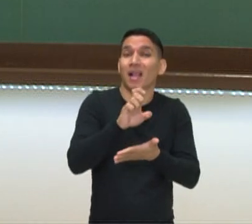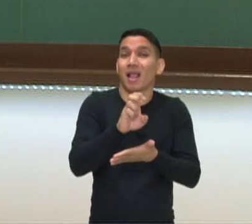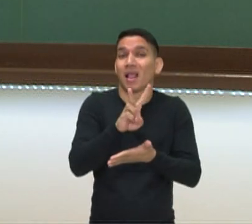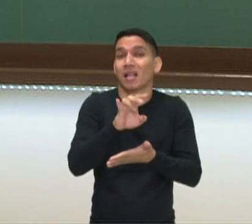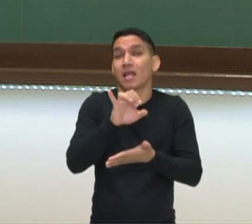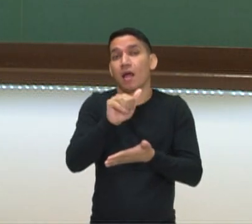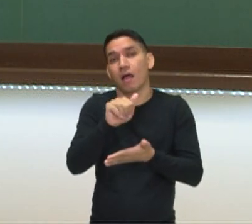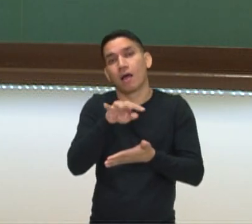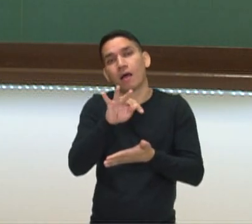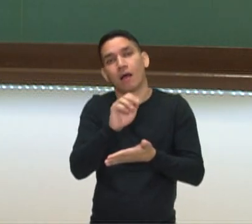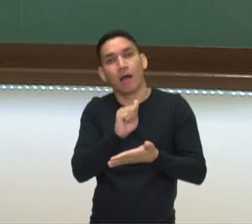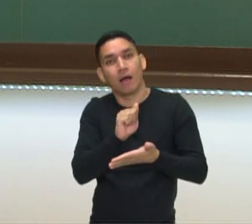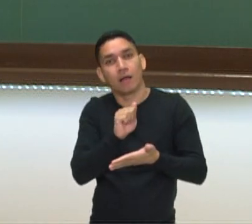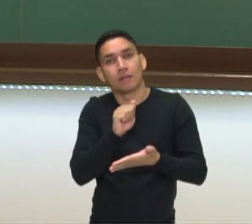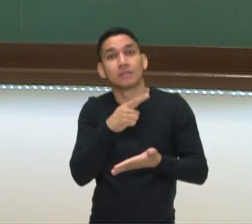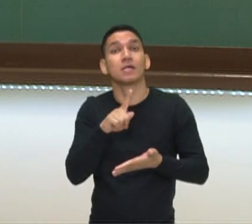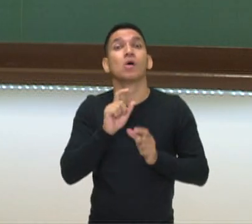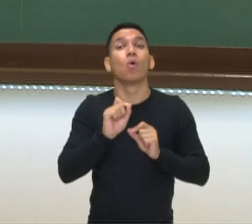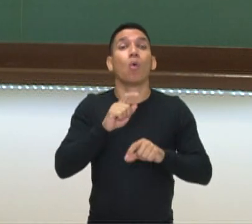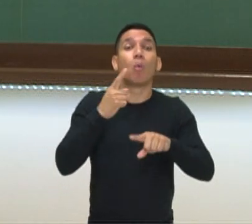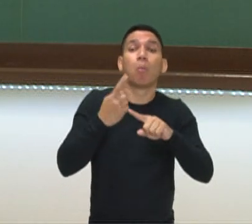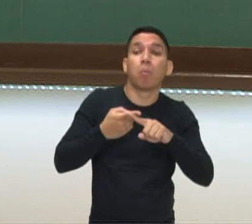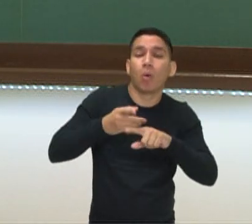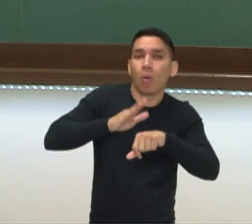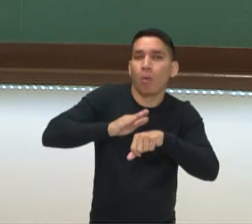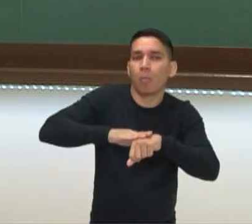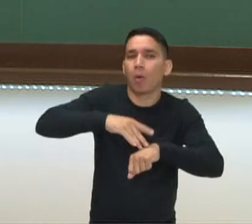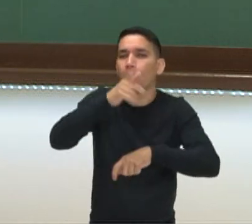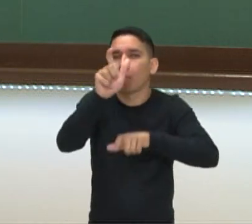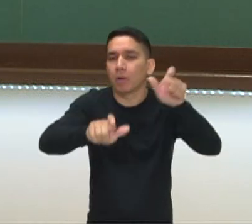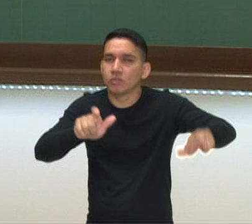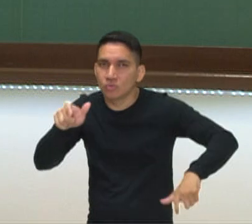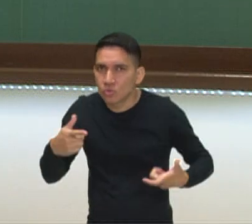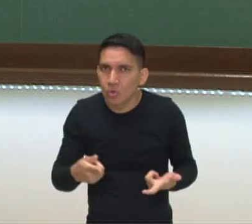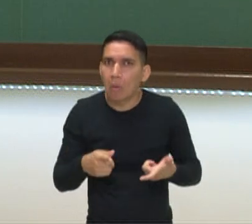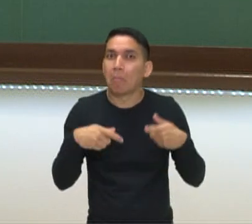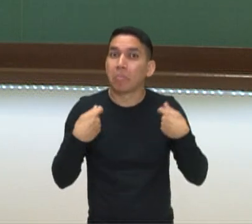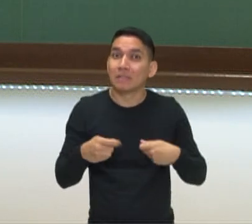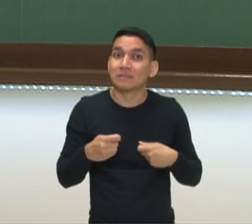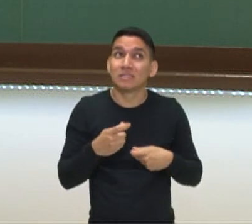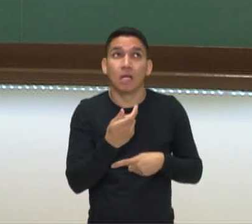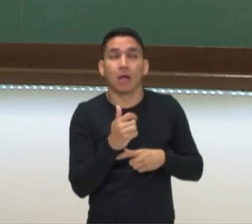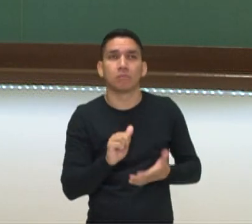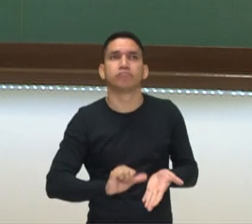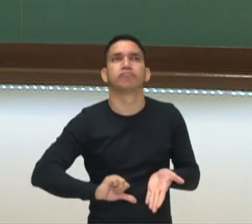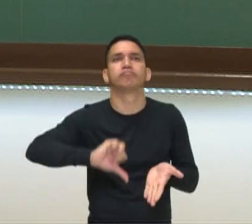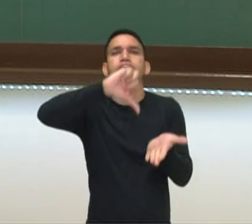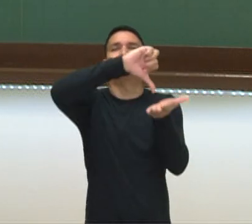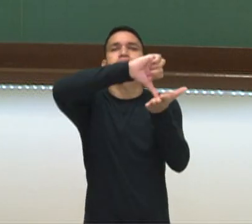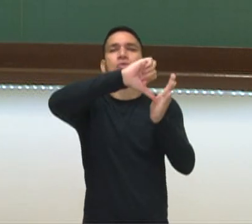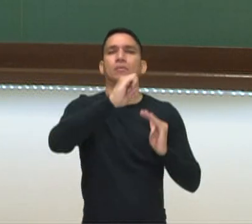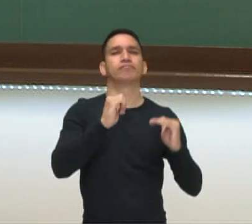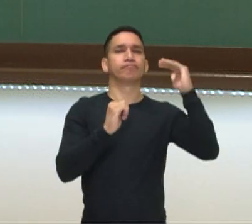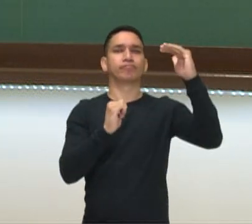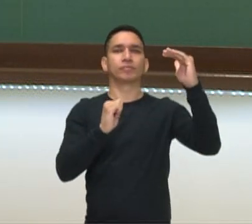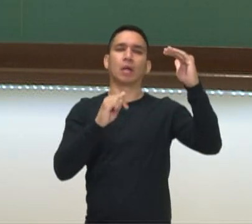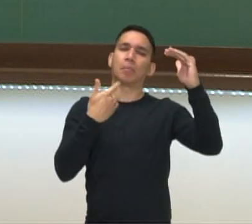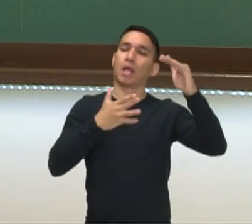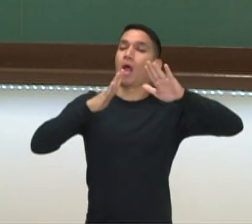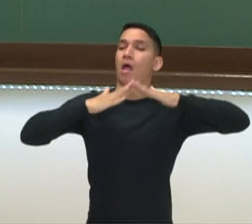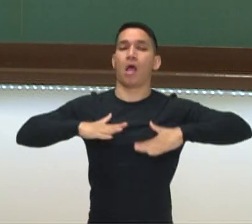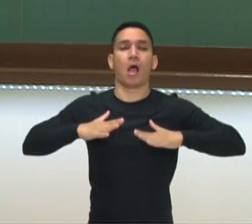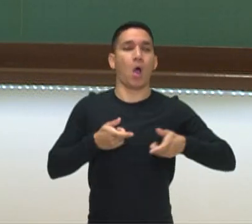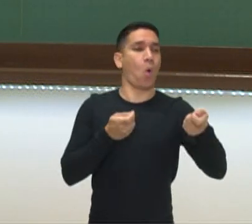do próprio homem, ou seja, precisa ter um poder para acalmar, para impedir que haja conflitos na